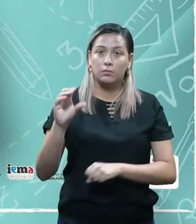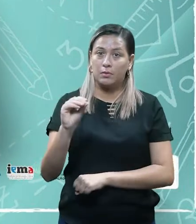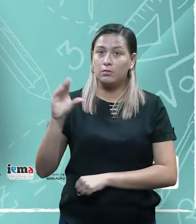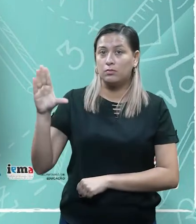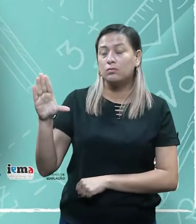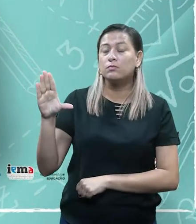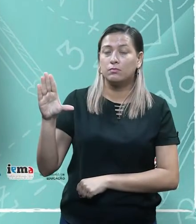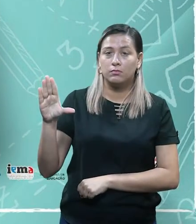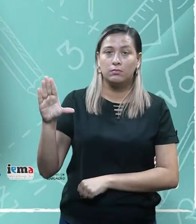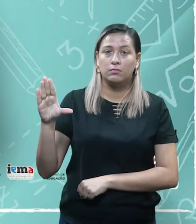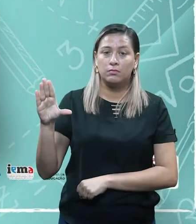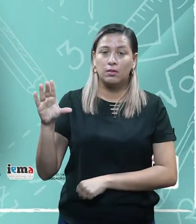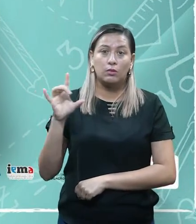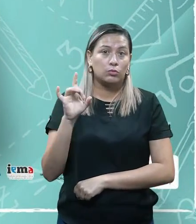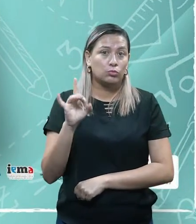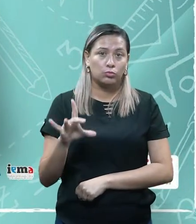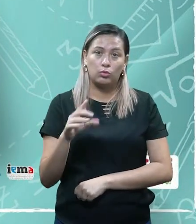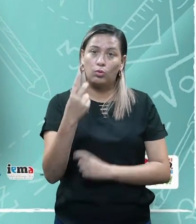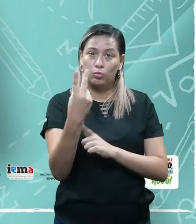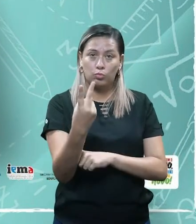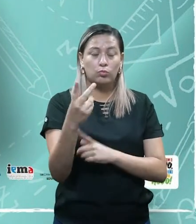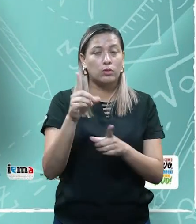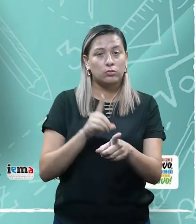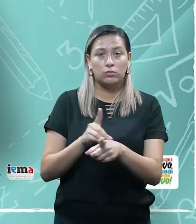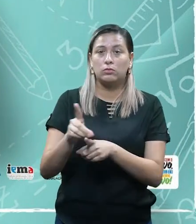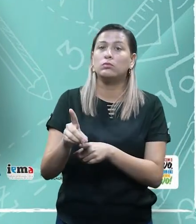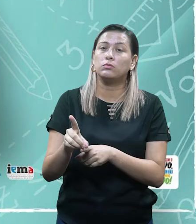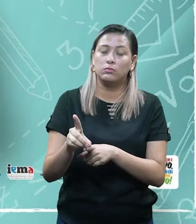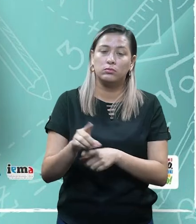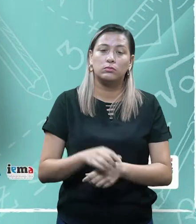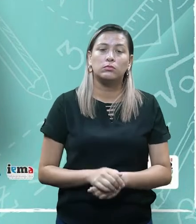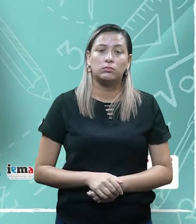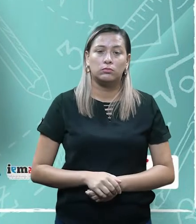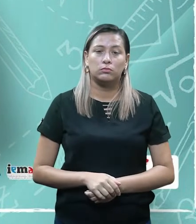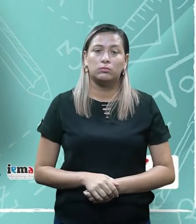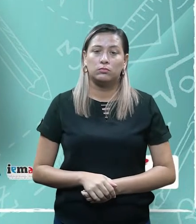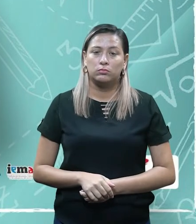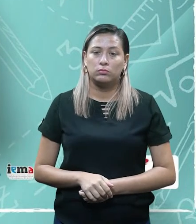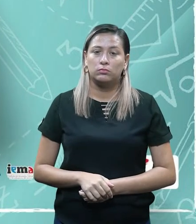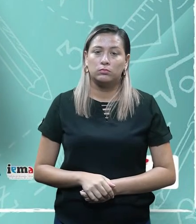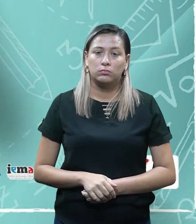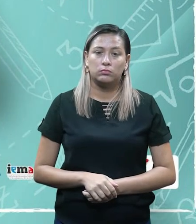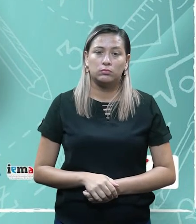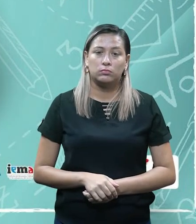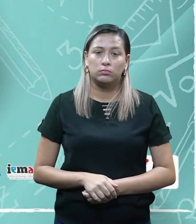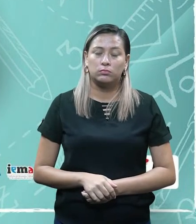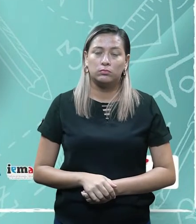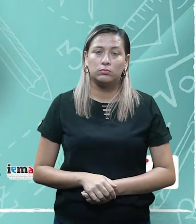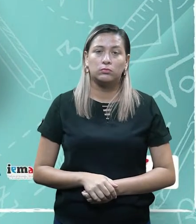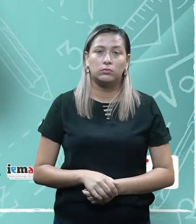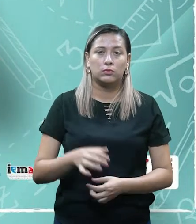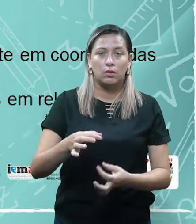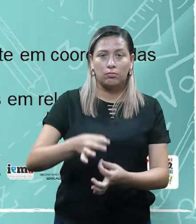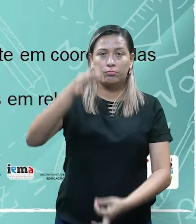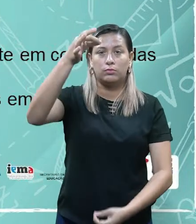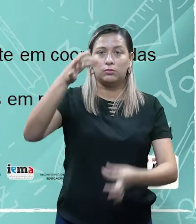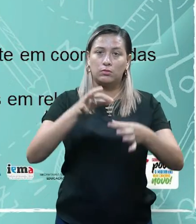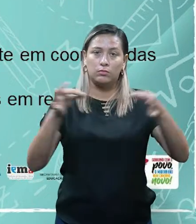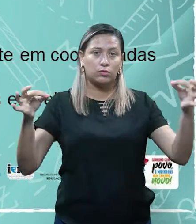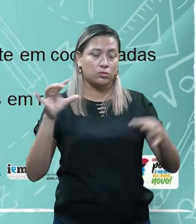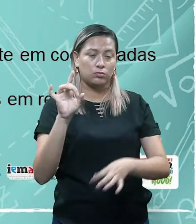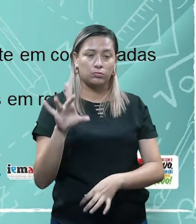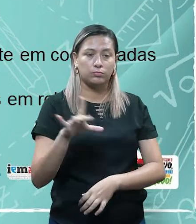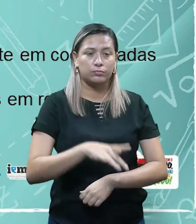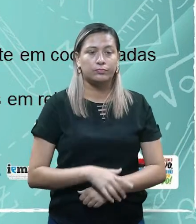porque ele só consegue enxergar duas direções, que é eixo vertical e eixo horizontal, ok?